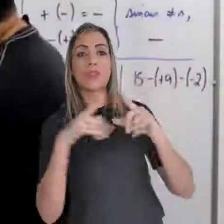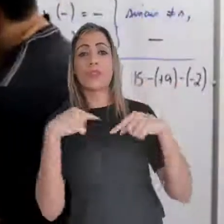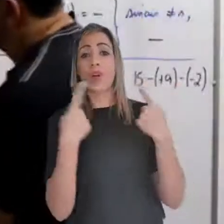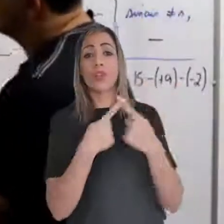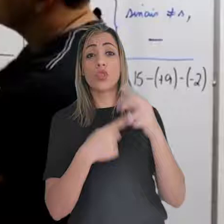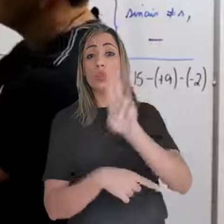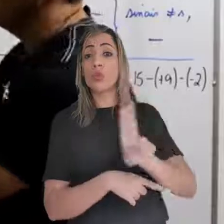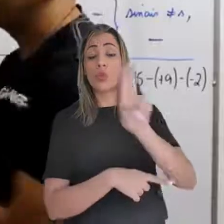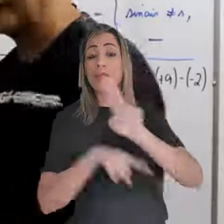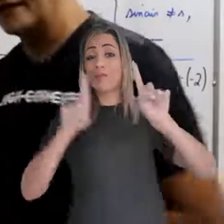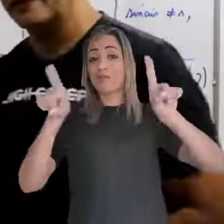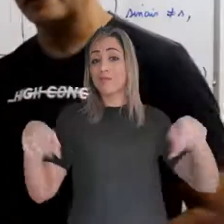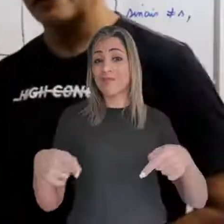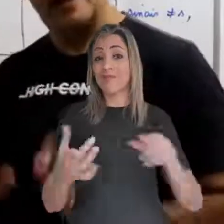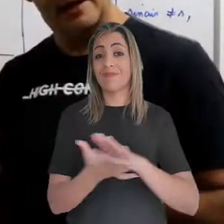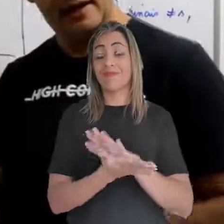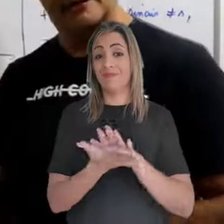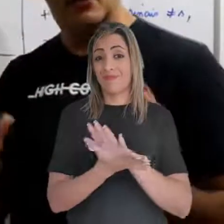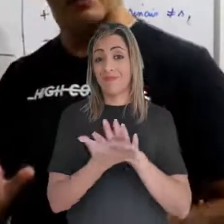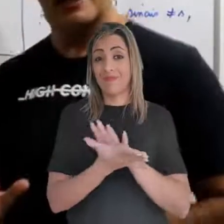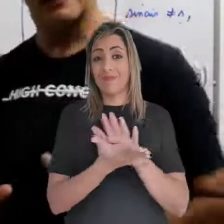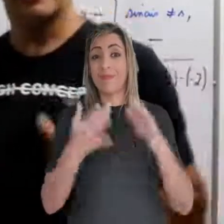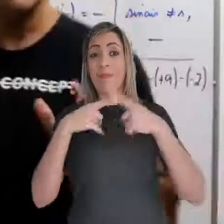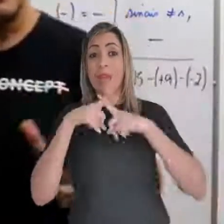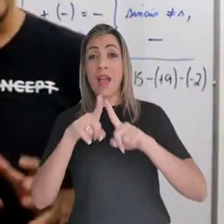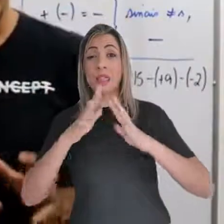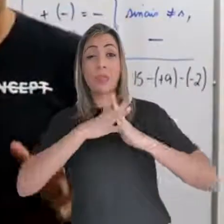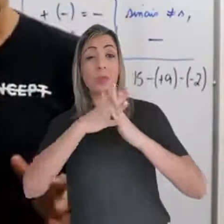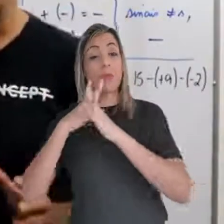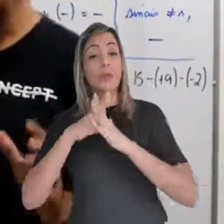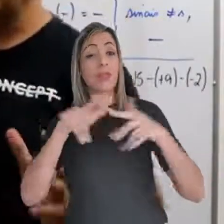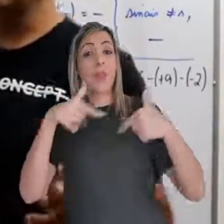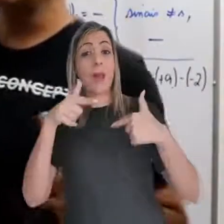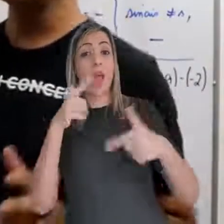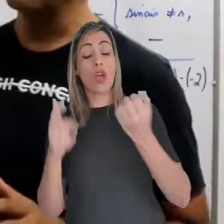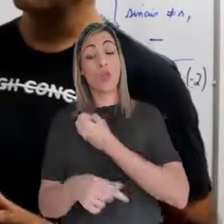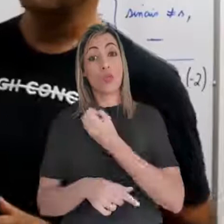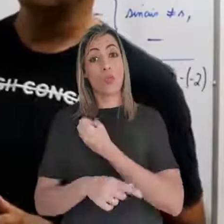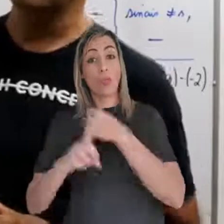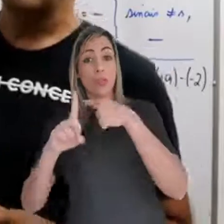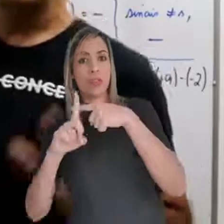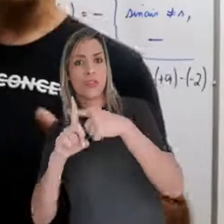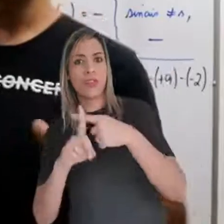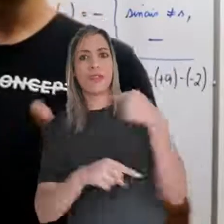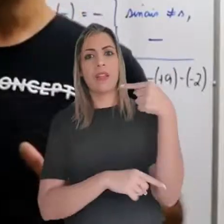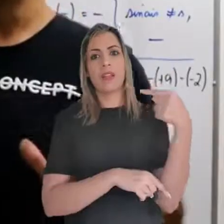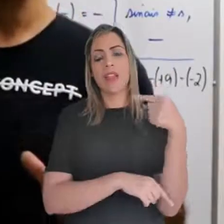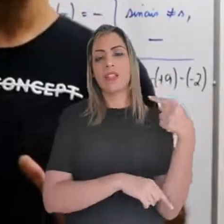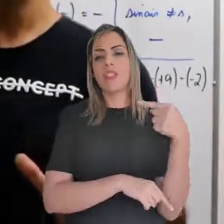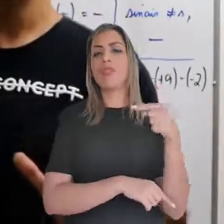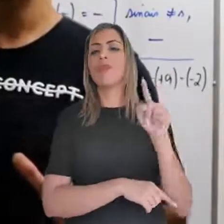nós trabalhamos sem parênteses. A grande complicação de trabalhar com números negativos e positivos